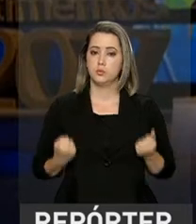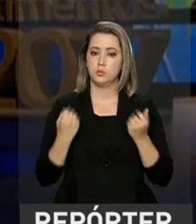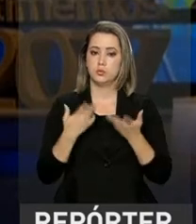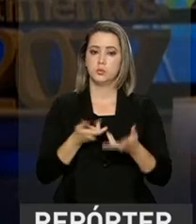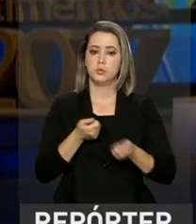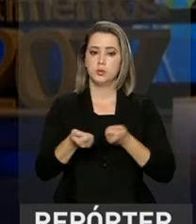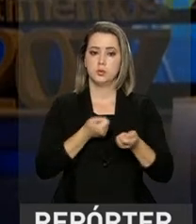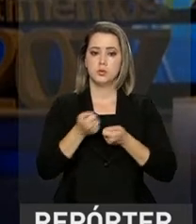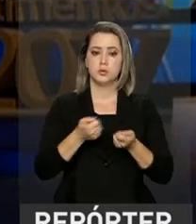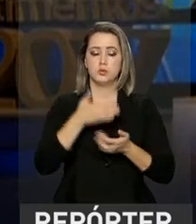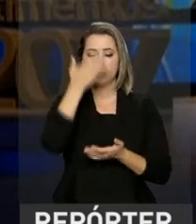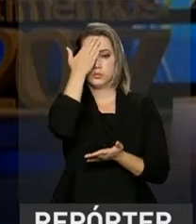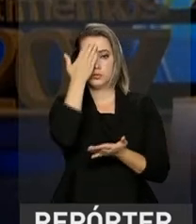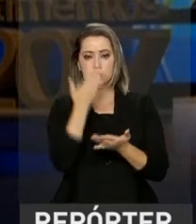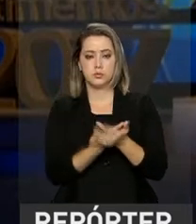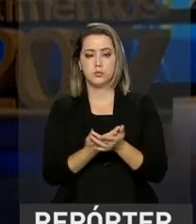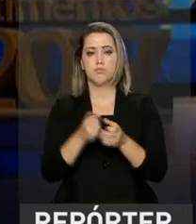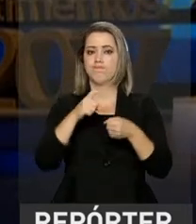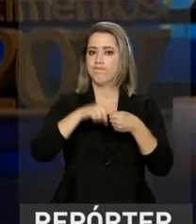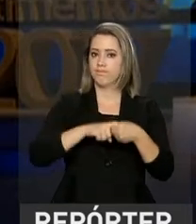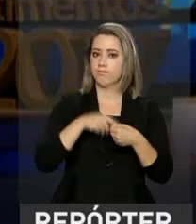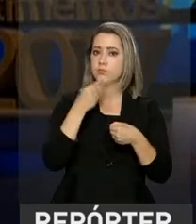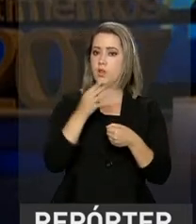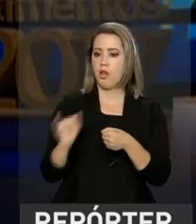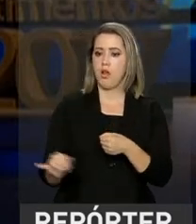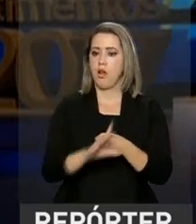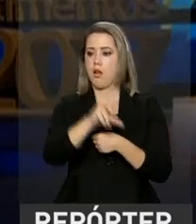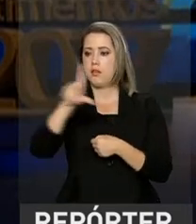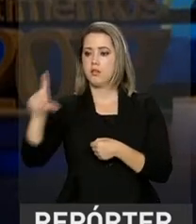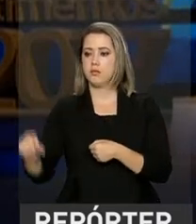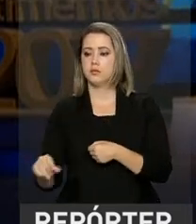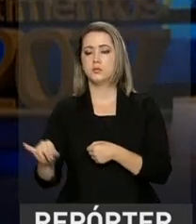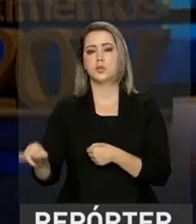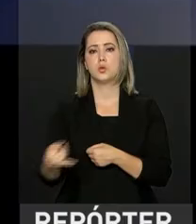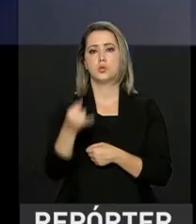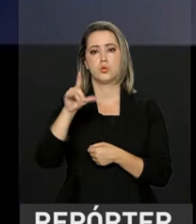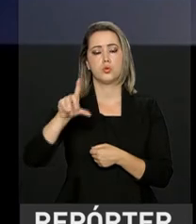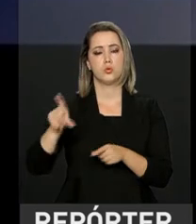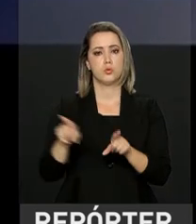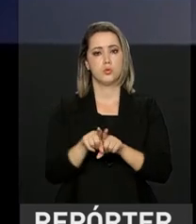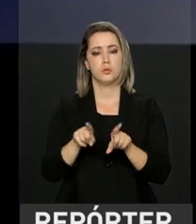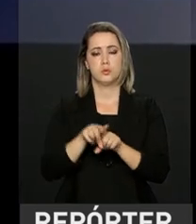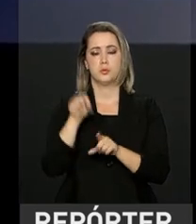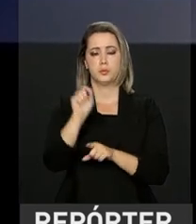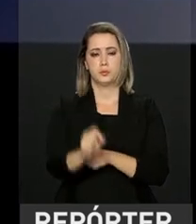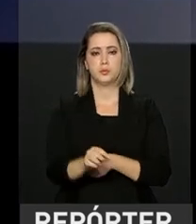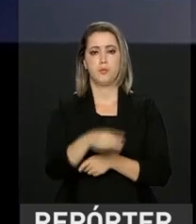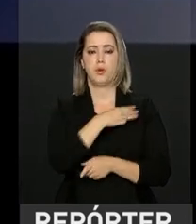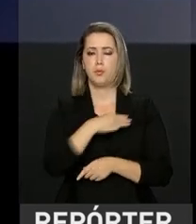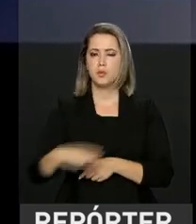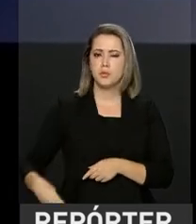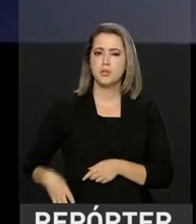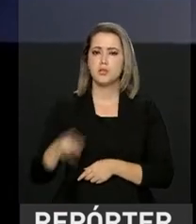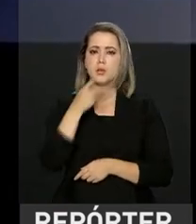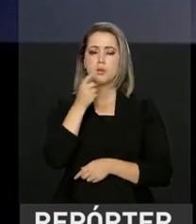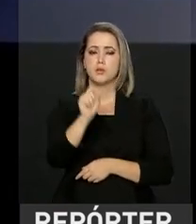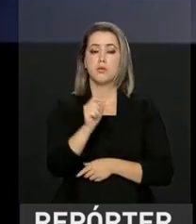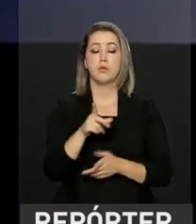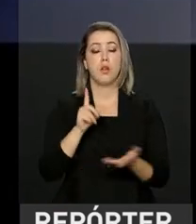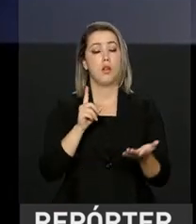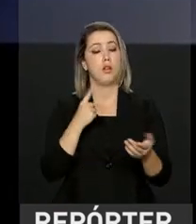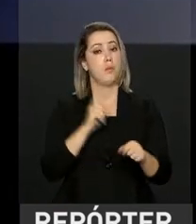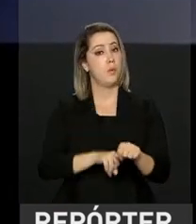a confiança voltou a inflação caiu e os juros também para henrique meirelles agora é o momento certo